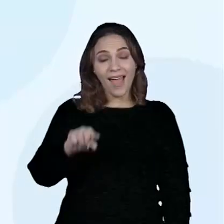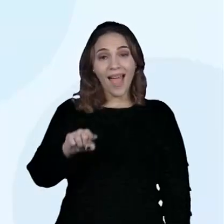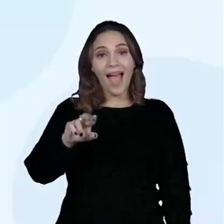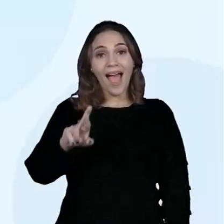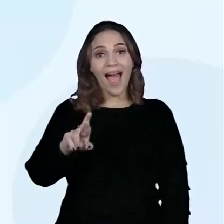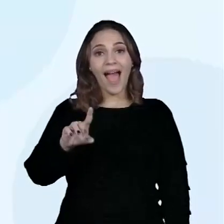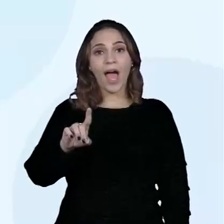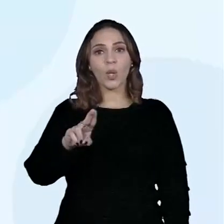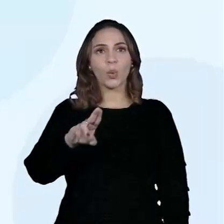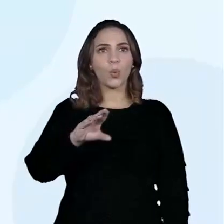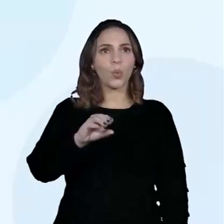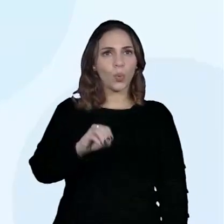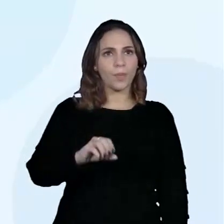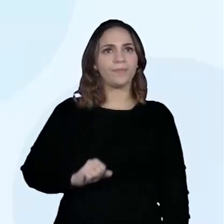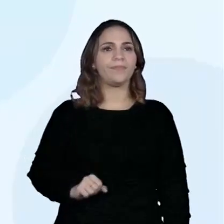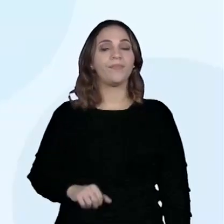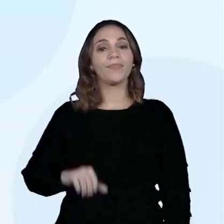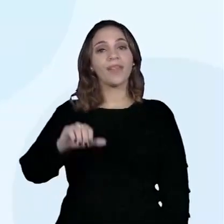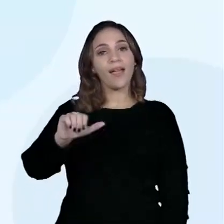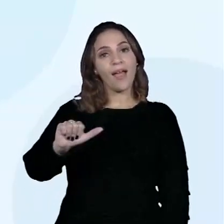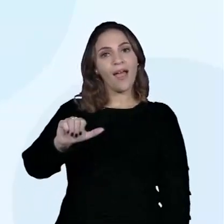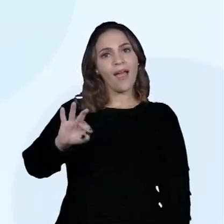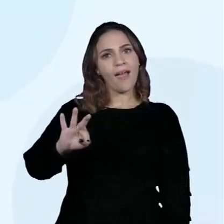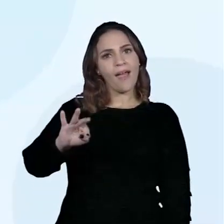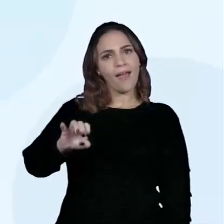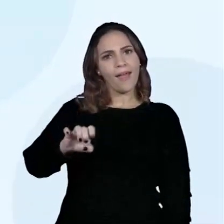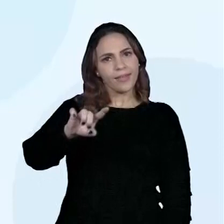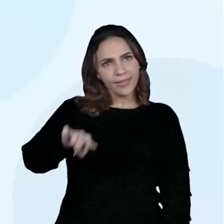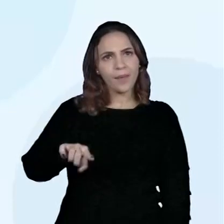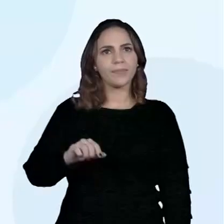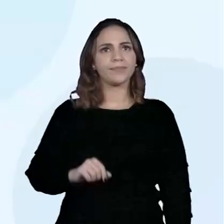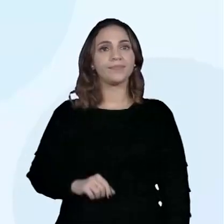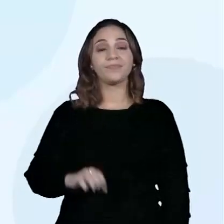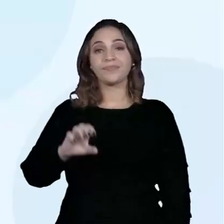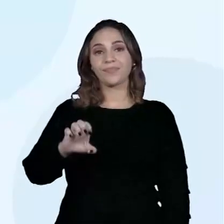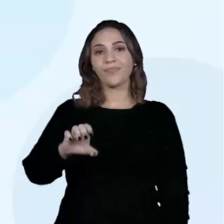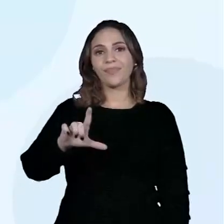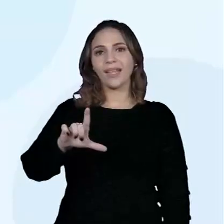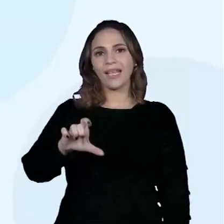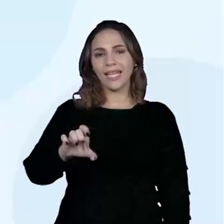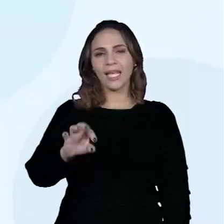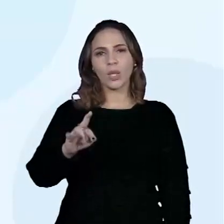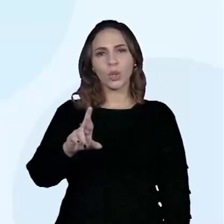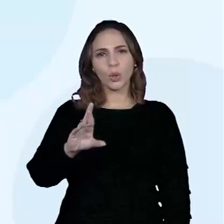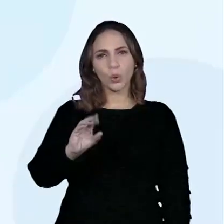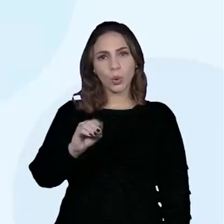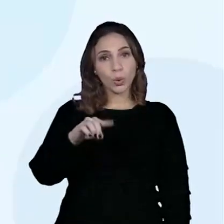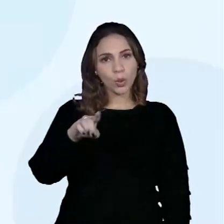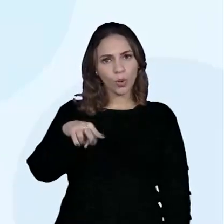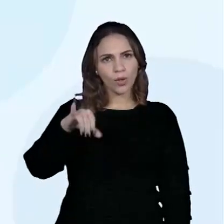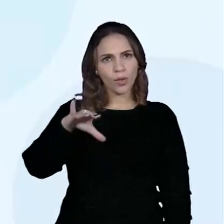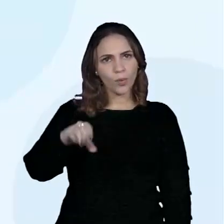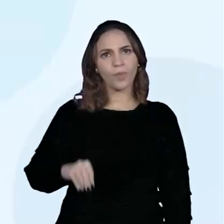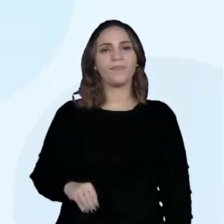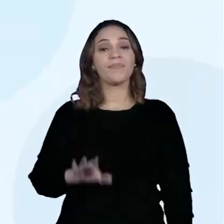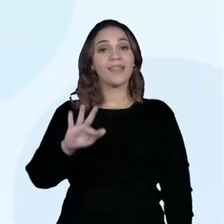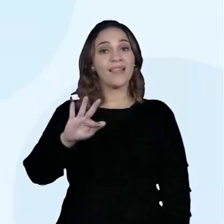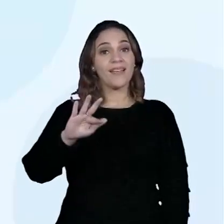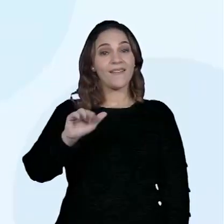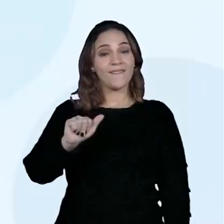até, eletrônico, fácil, através, prático,